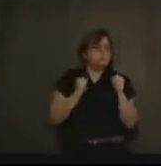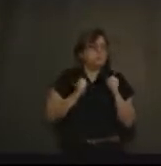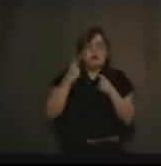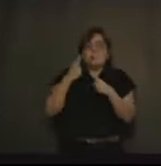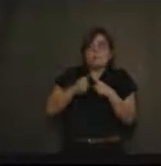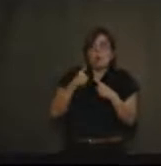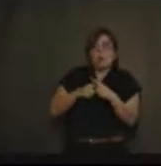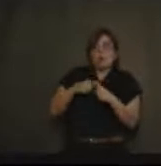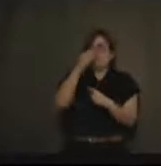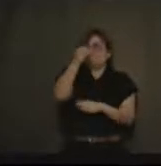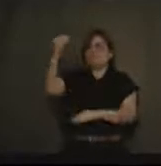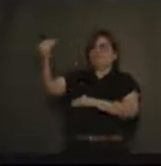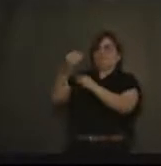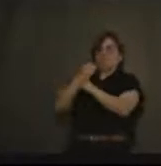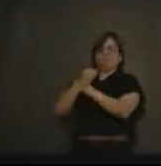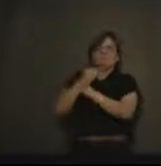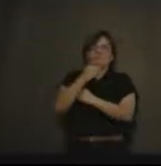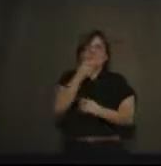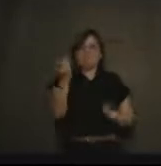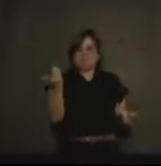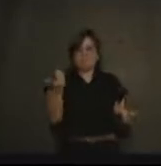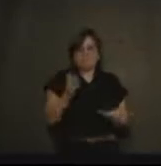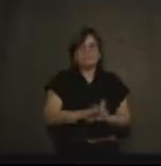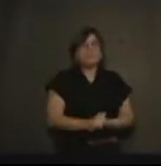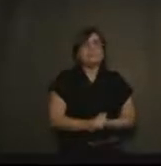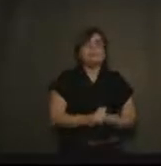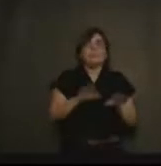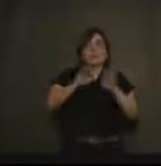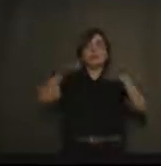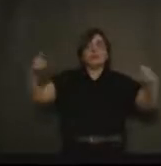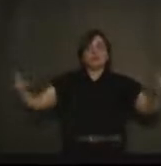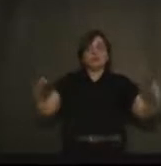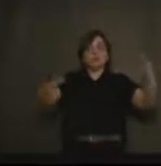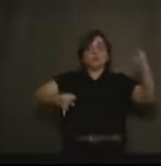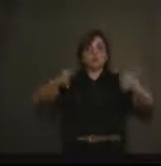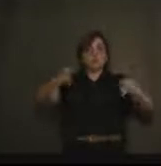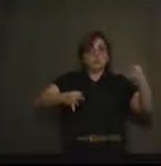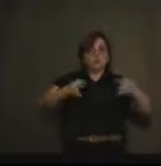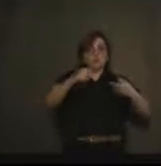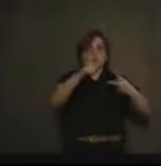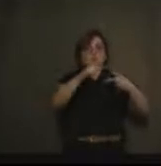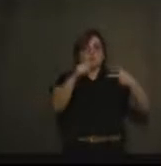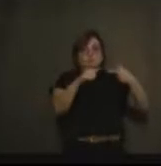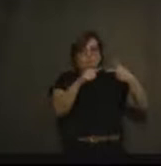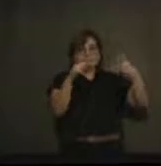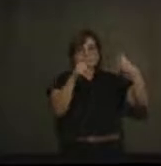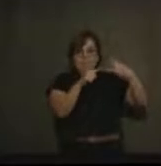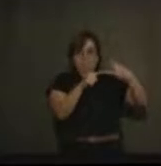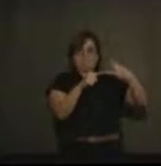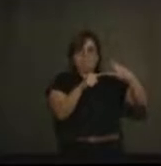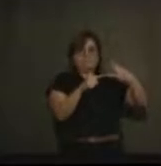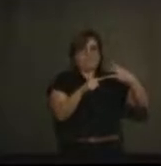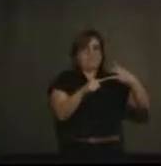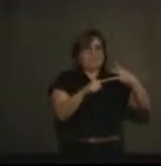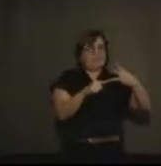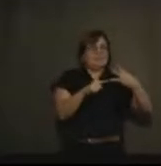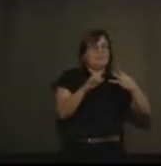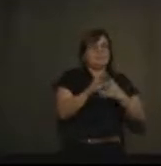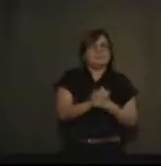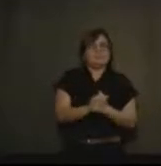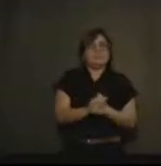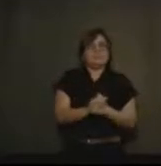sido preterido nessa escolha. O júri, então, Weierstrass, Hermite e Mitak